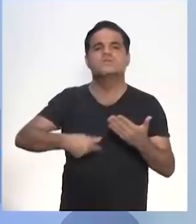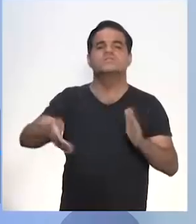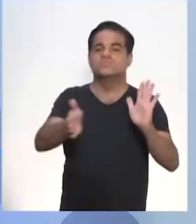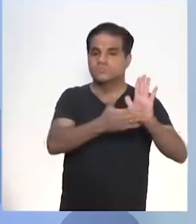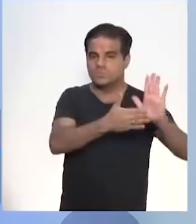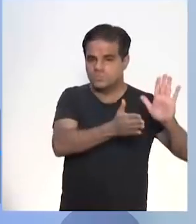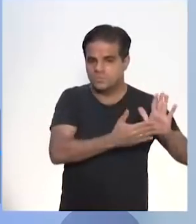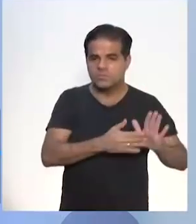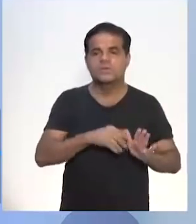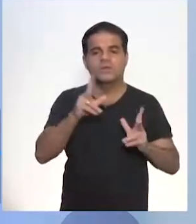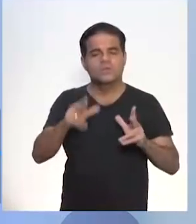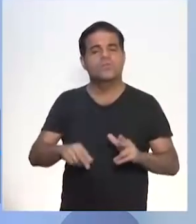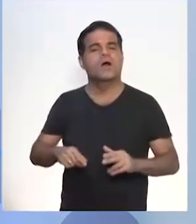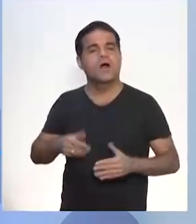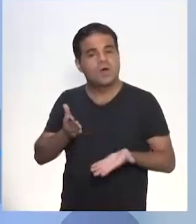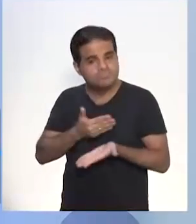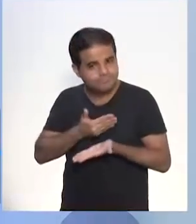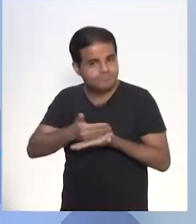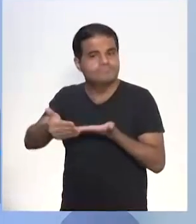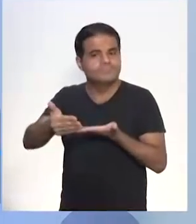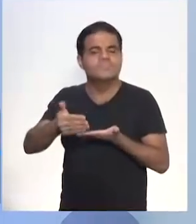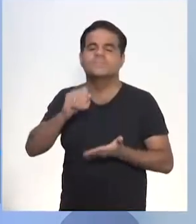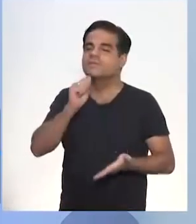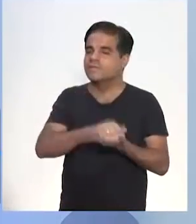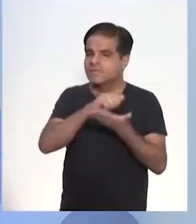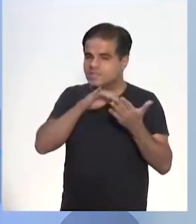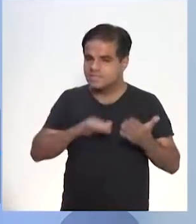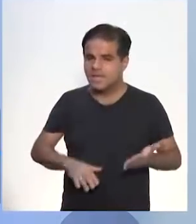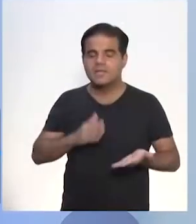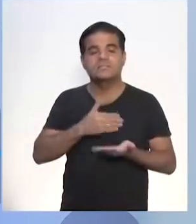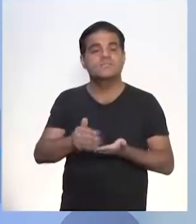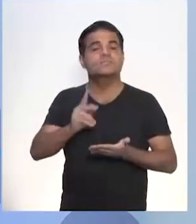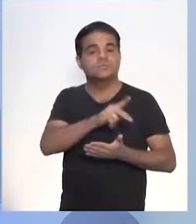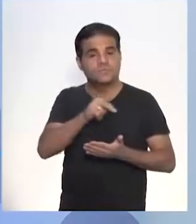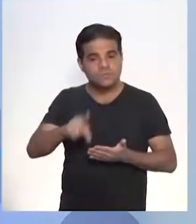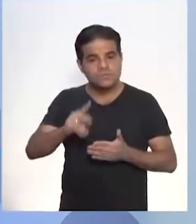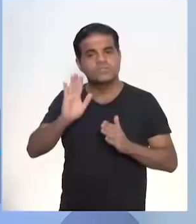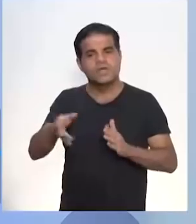propõe, é como se fosse um pontapé inicial ali, uma atividade, e o professor já